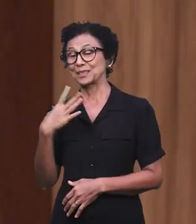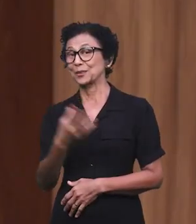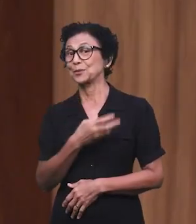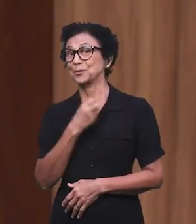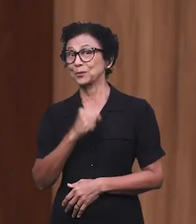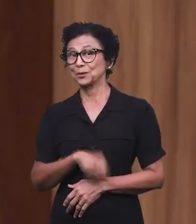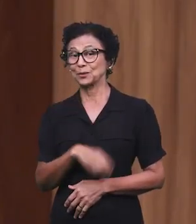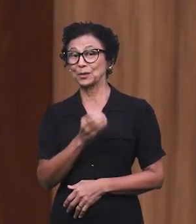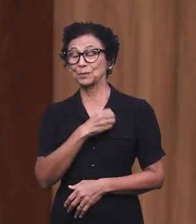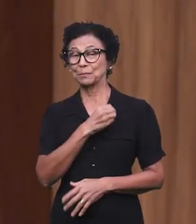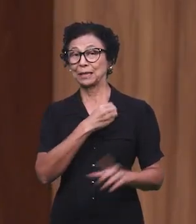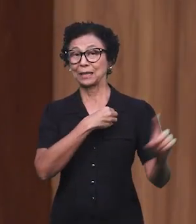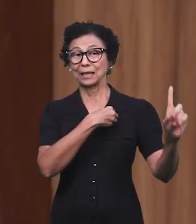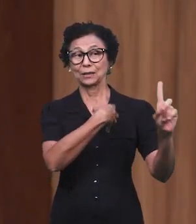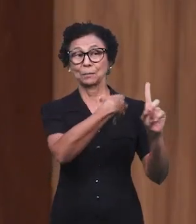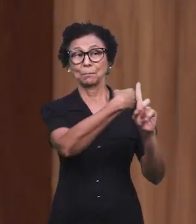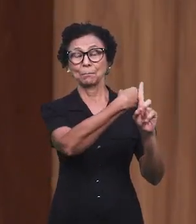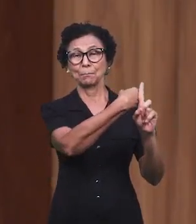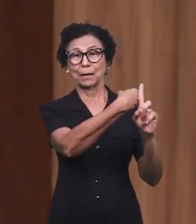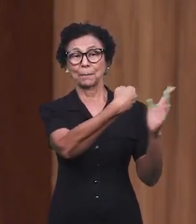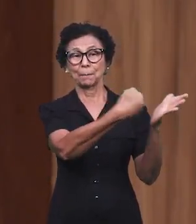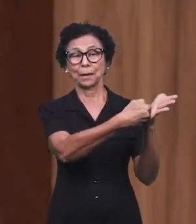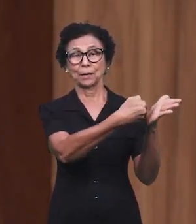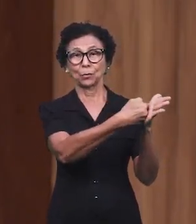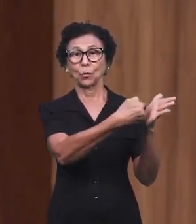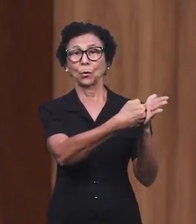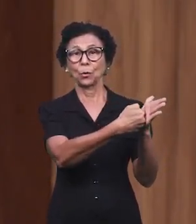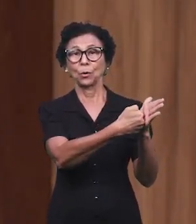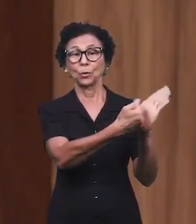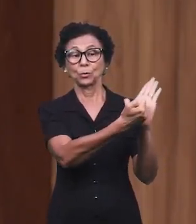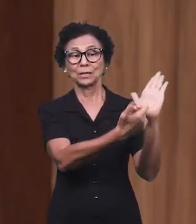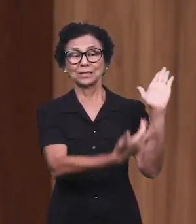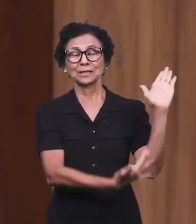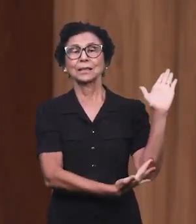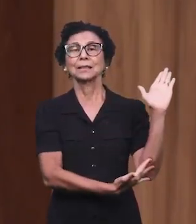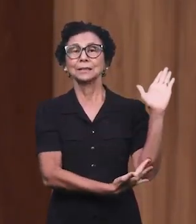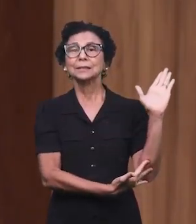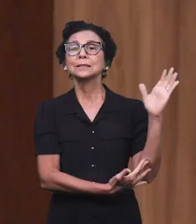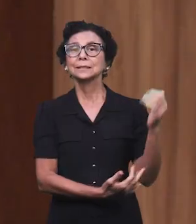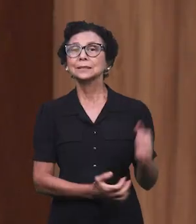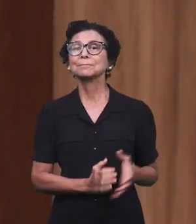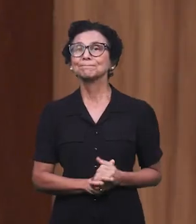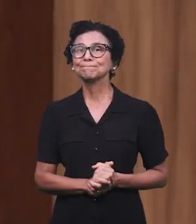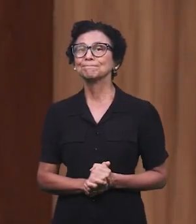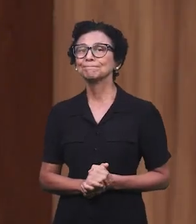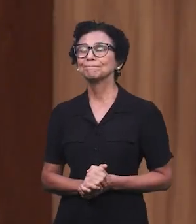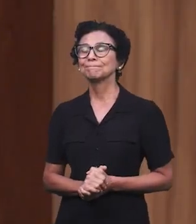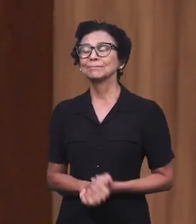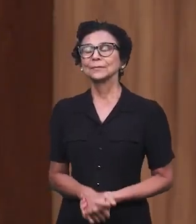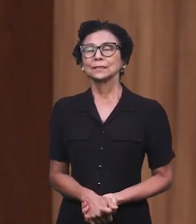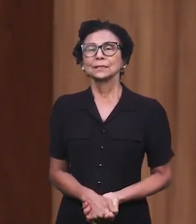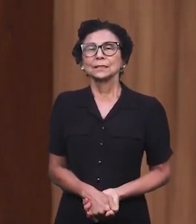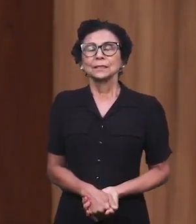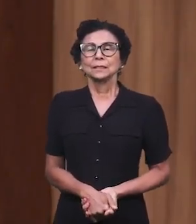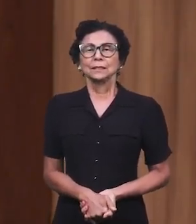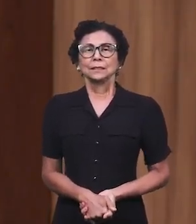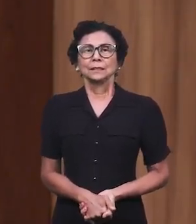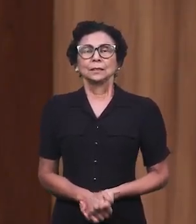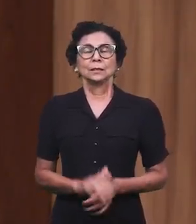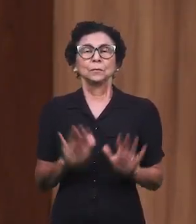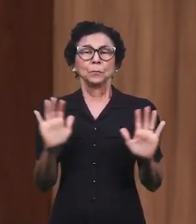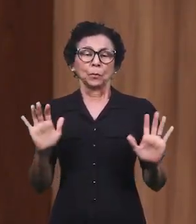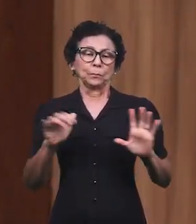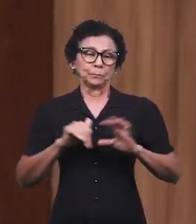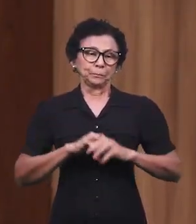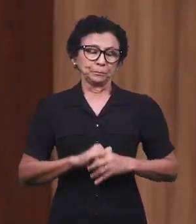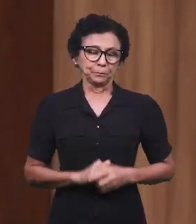dívida e que tomou a igreja como sua esposa. Jesus, essa figura linda do remidor. Mas no caso